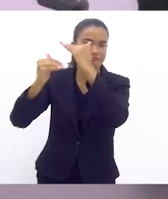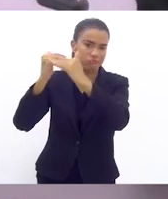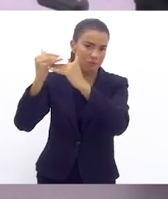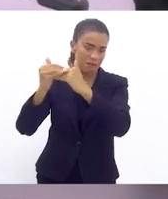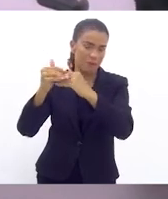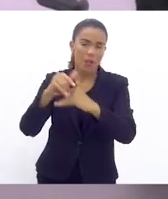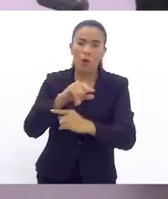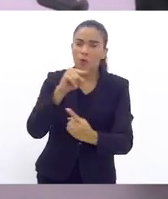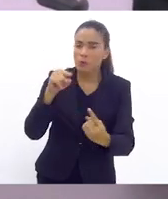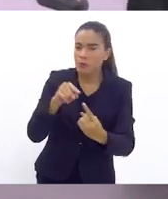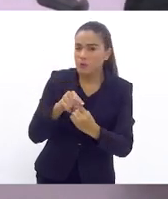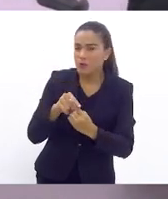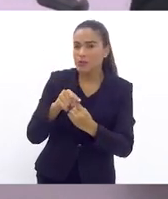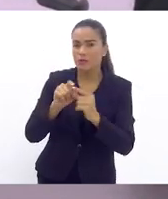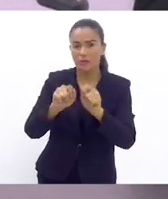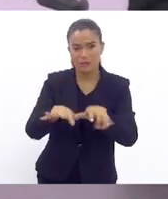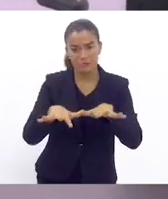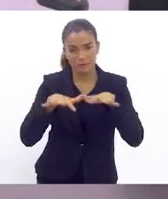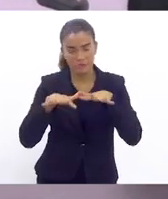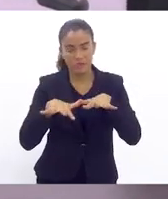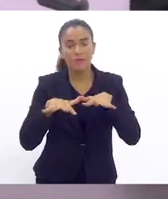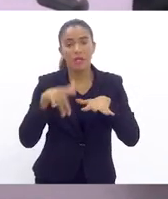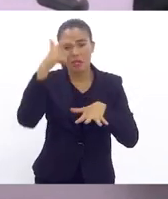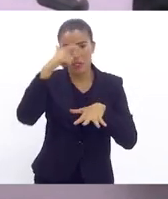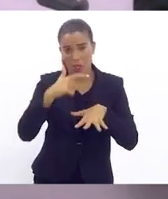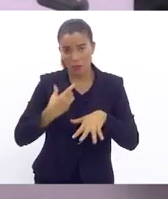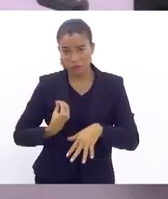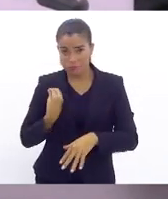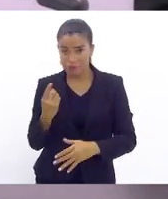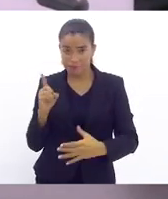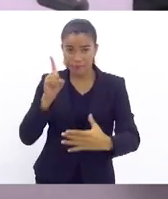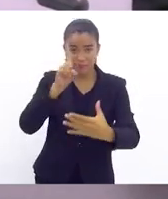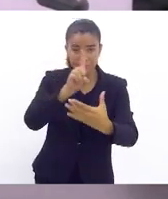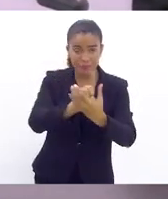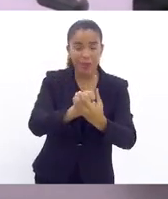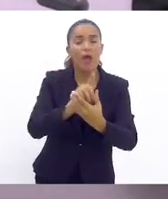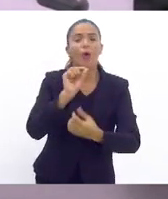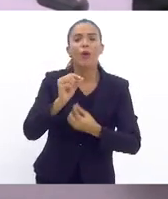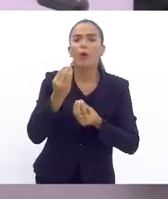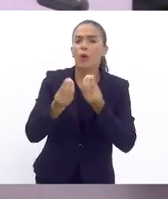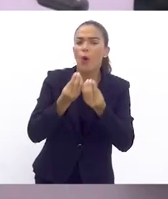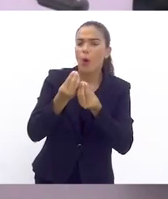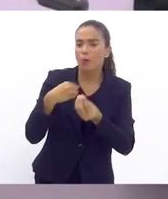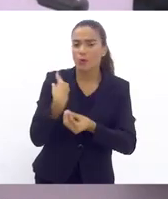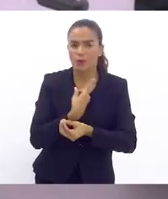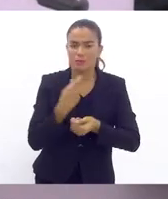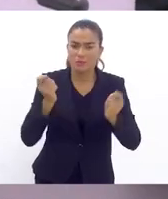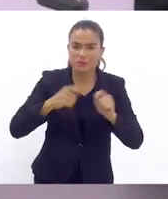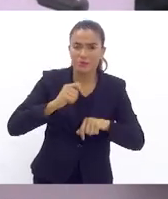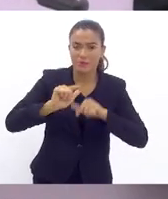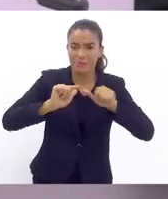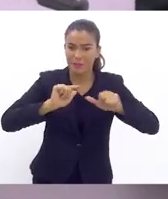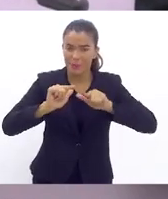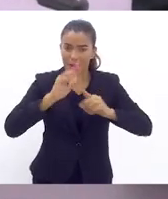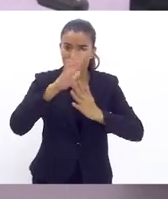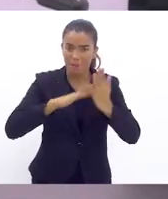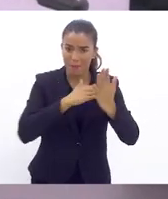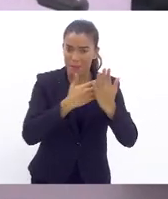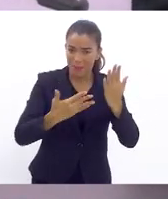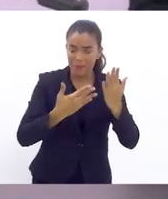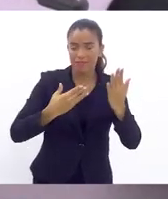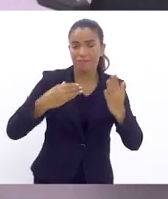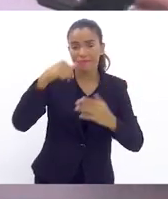audiência e de eu querer estar presente é ver exatamente como que a gente pode é trabalhar em consonância com nacional